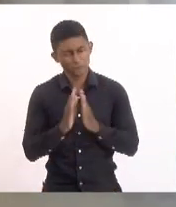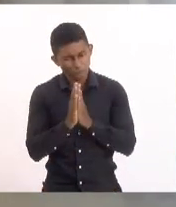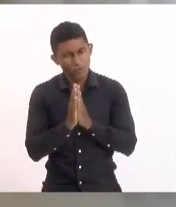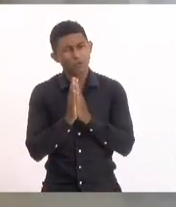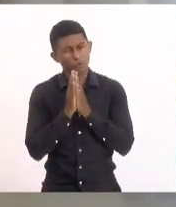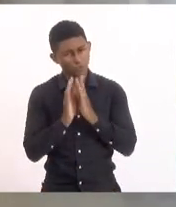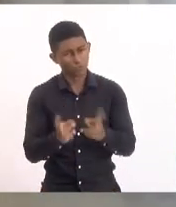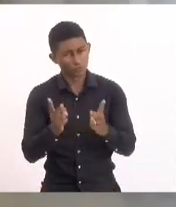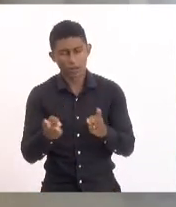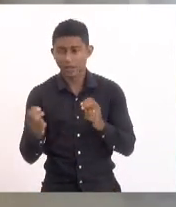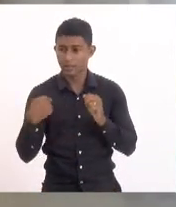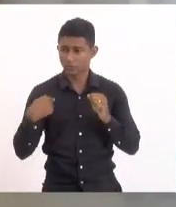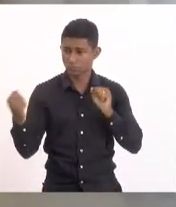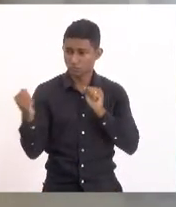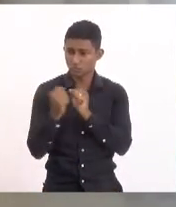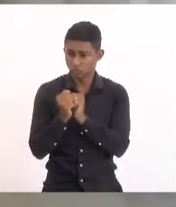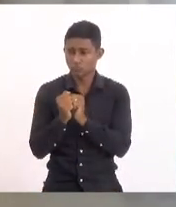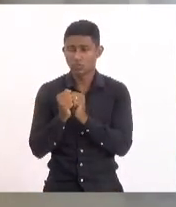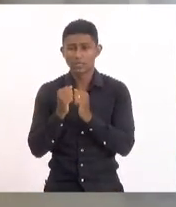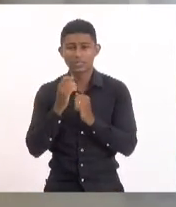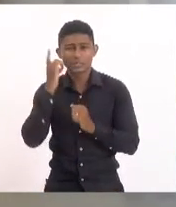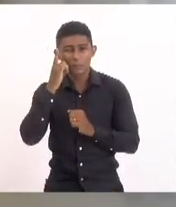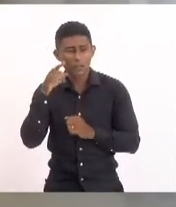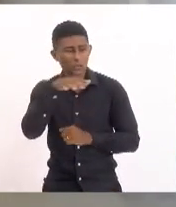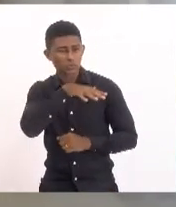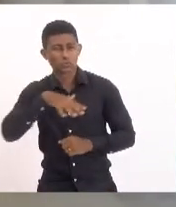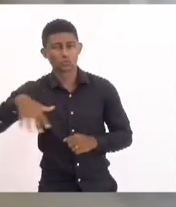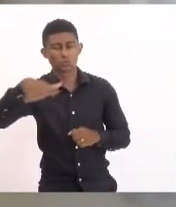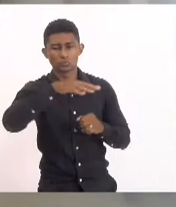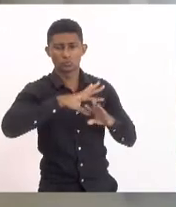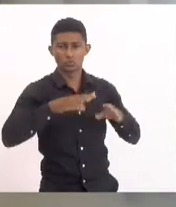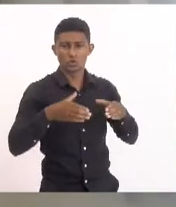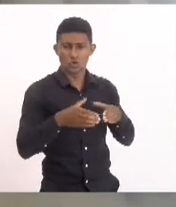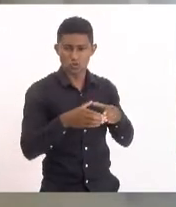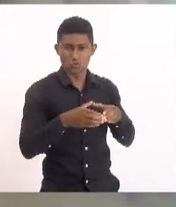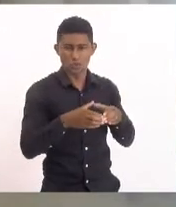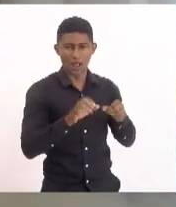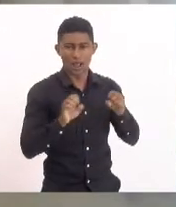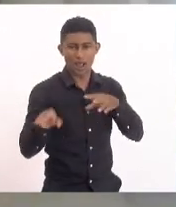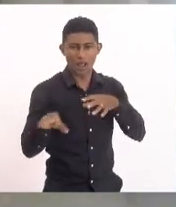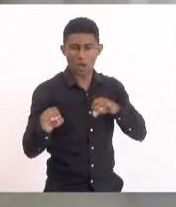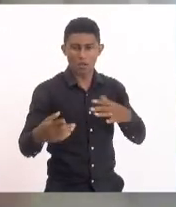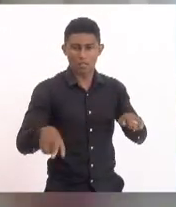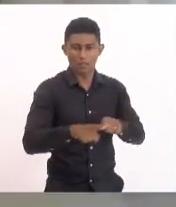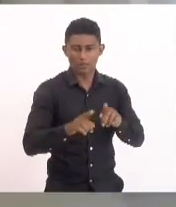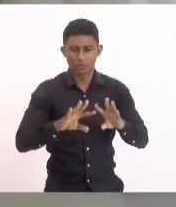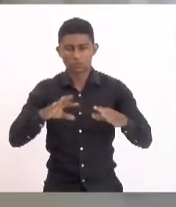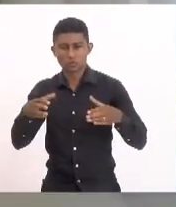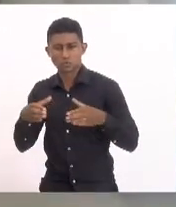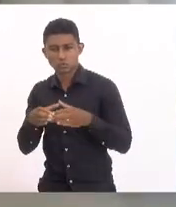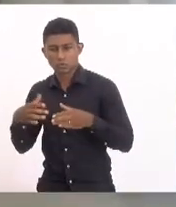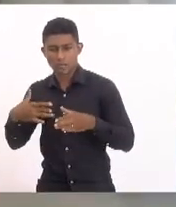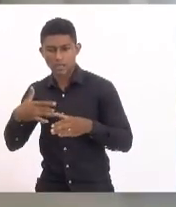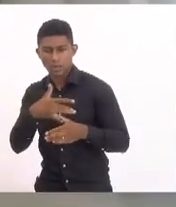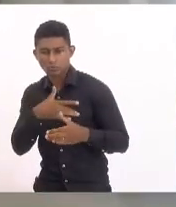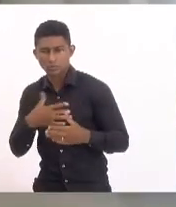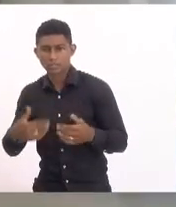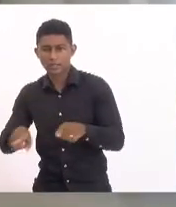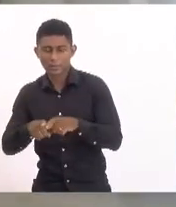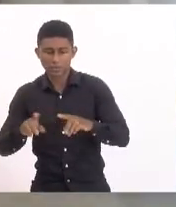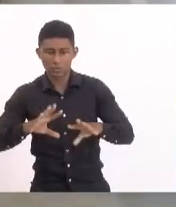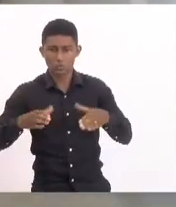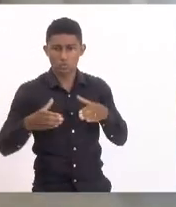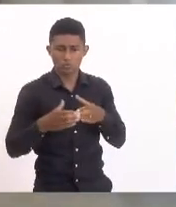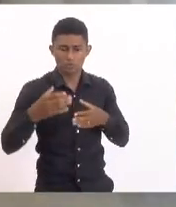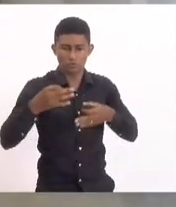em conjunto com os deputados da Comissão de Educação, da Comissão de Saúde, todos os deputados que queiram fazer isso, com a Comissão de Constituição e Justiça,